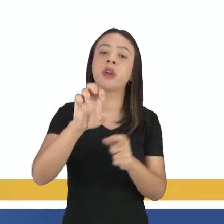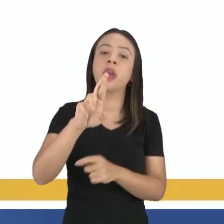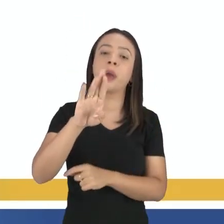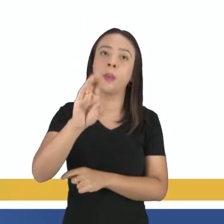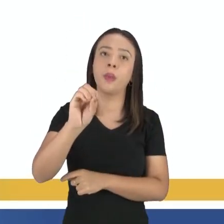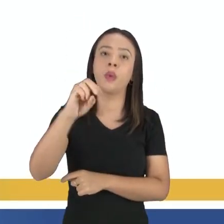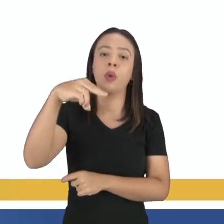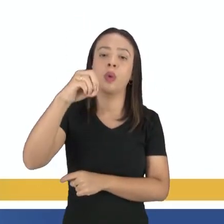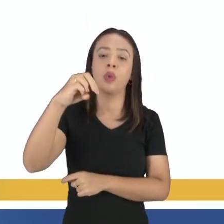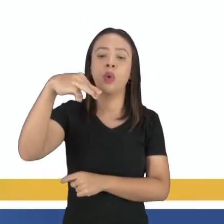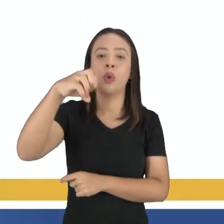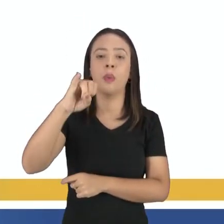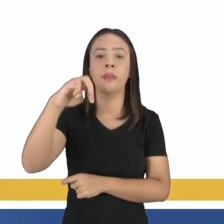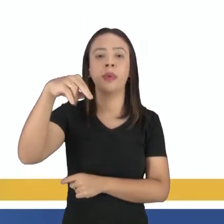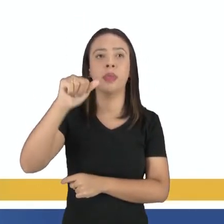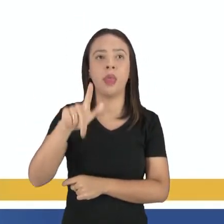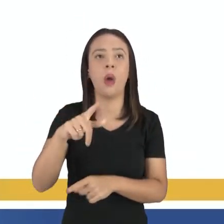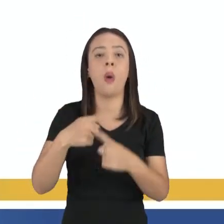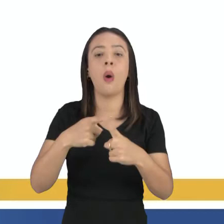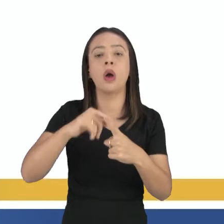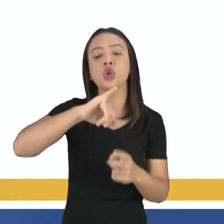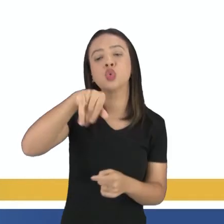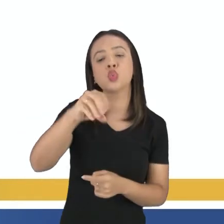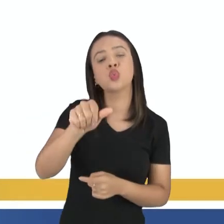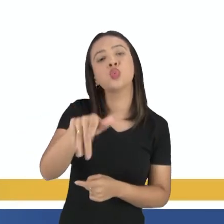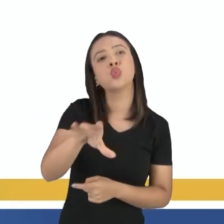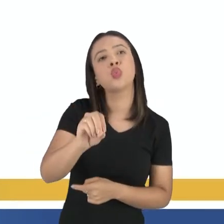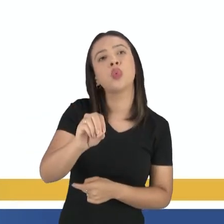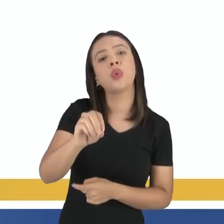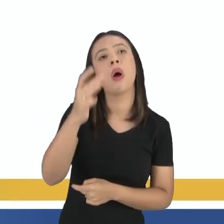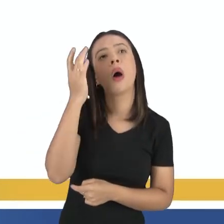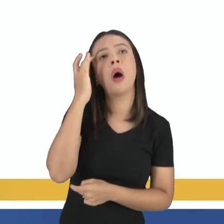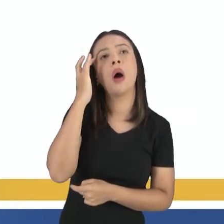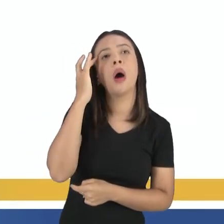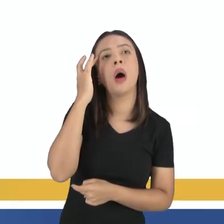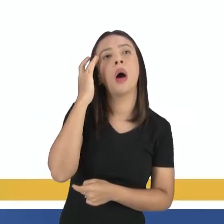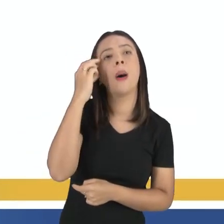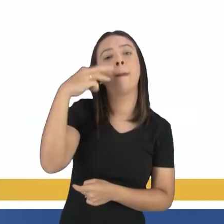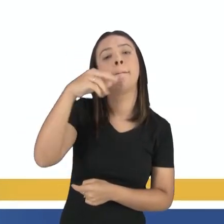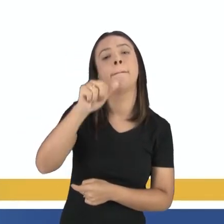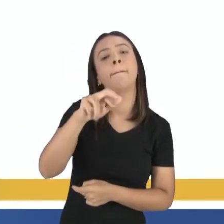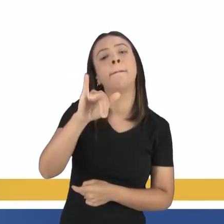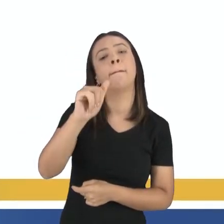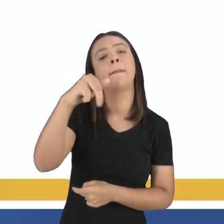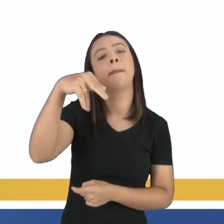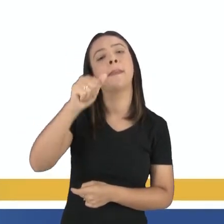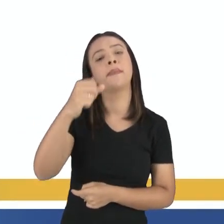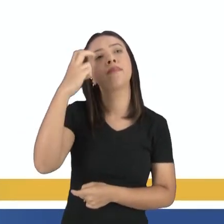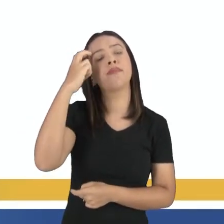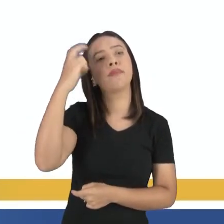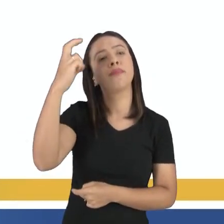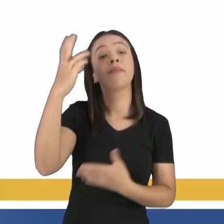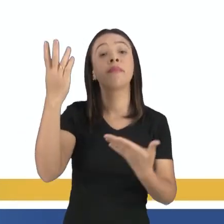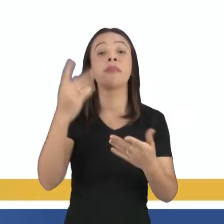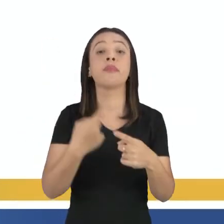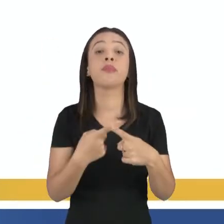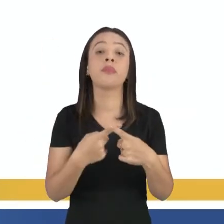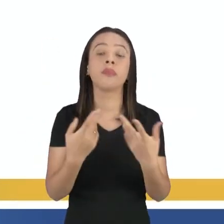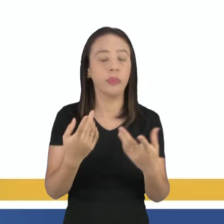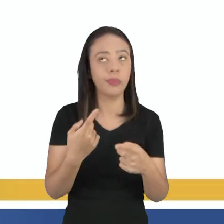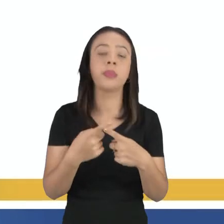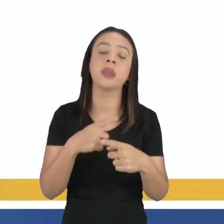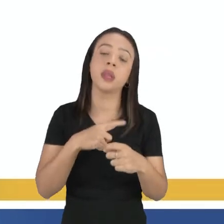João acha Mariana inteligente. Porque verbo nominal que nós temos ali a questão do